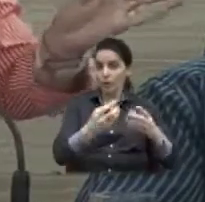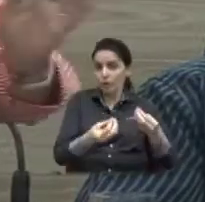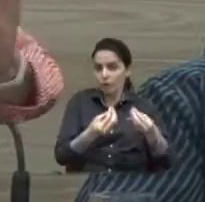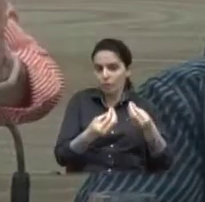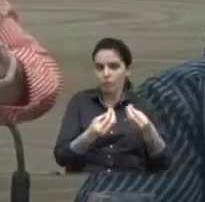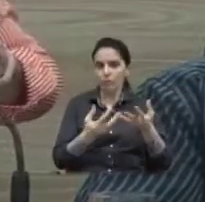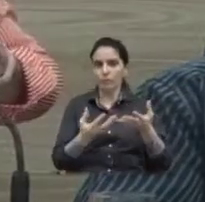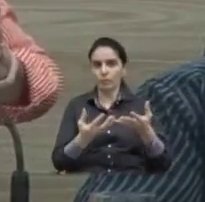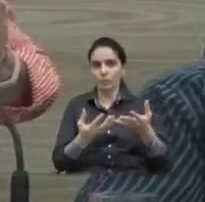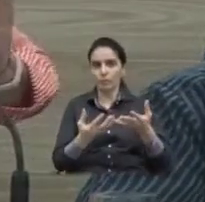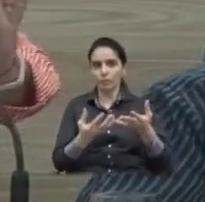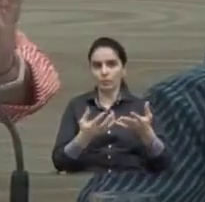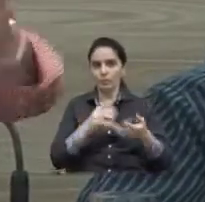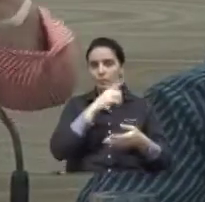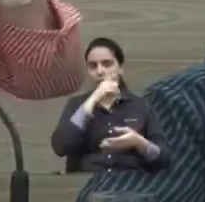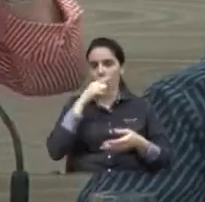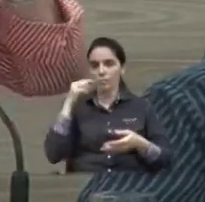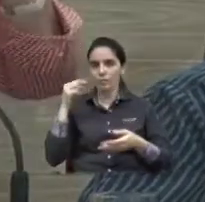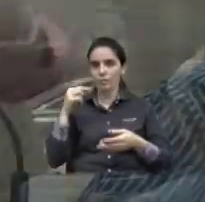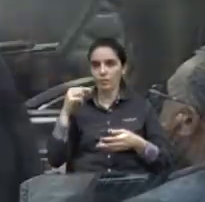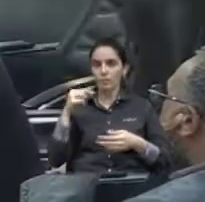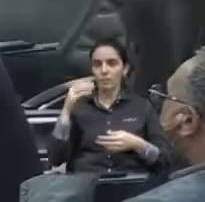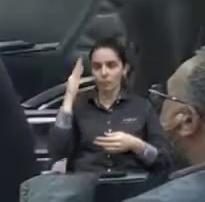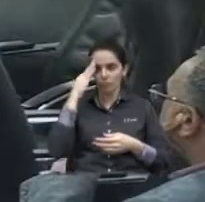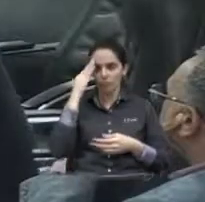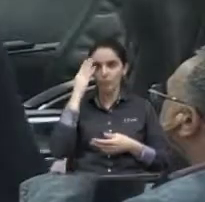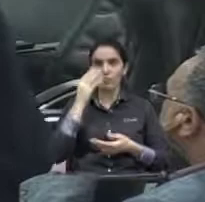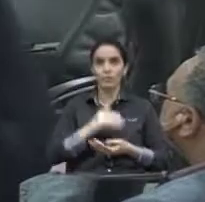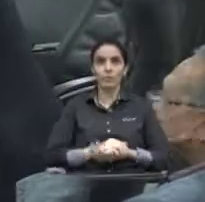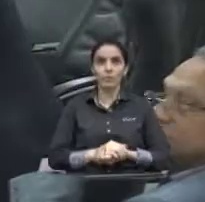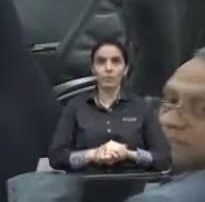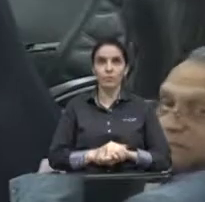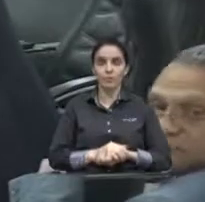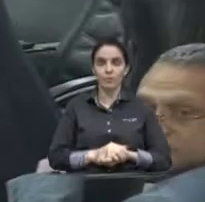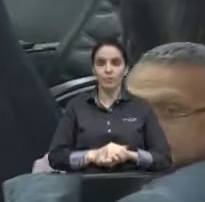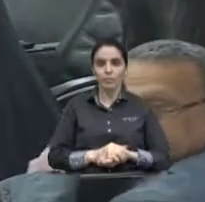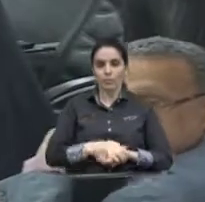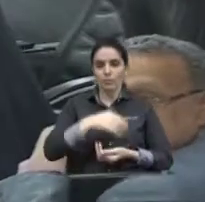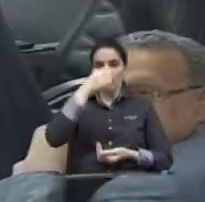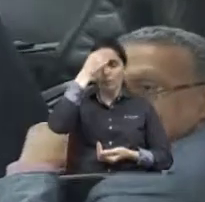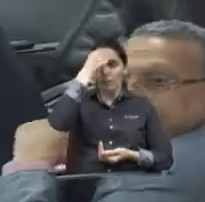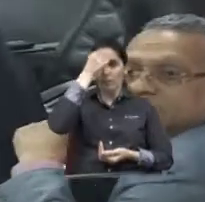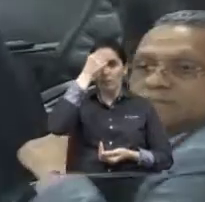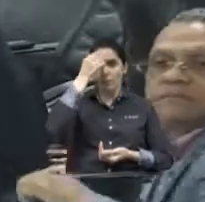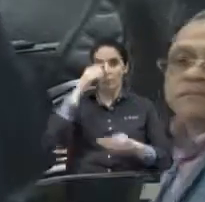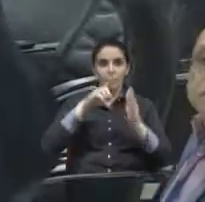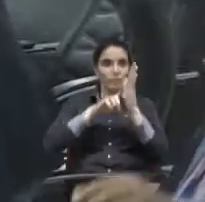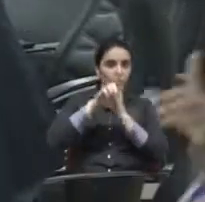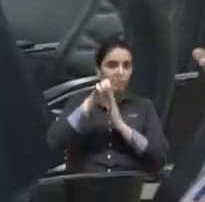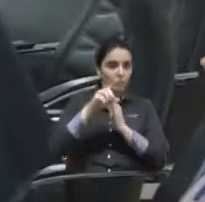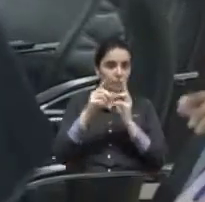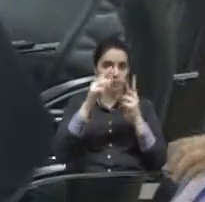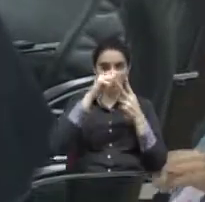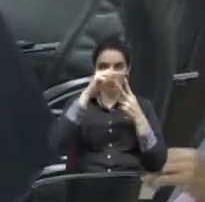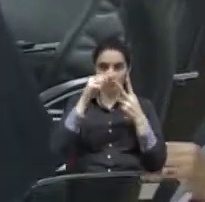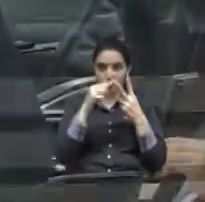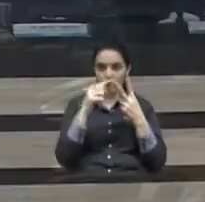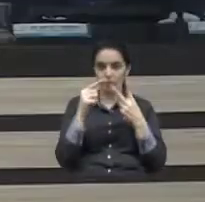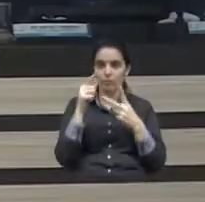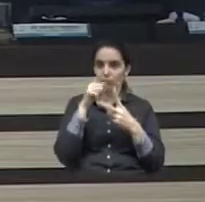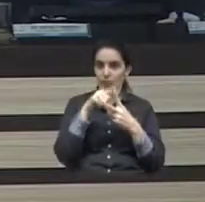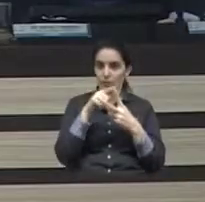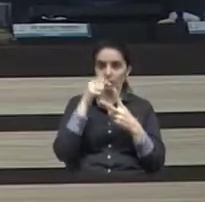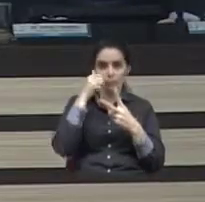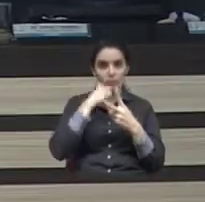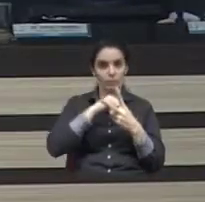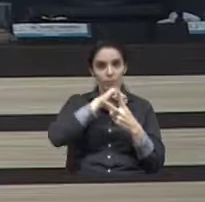eu quero a resposta desse requerimento. Você me dá uma parte, Vera? Pois não. O requerimento trata de duas situações. A primeira é da mãe